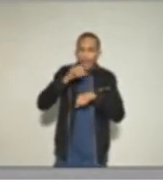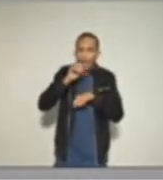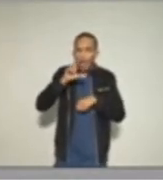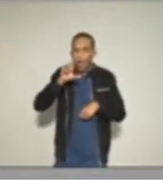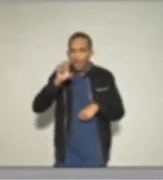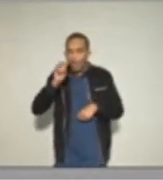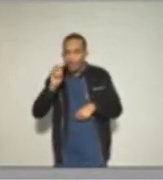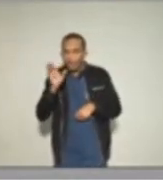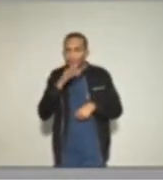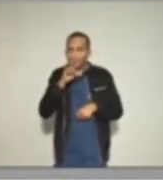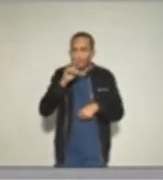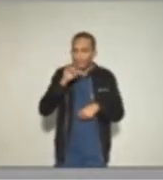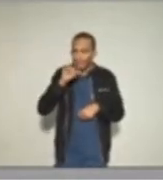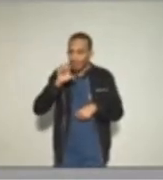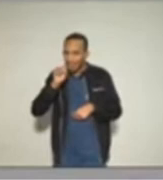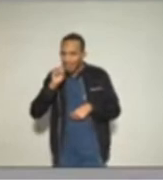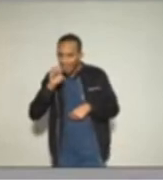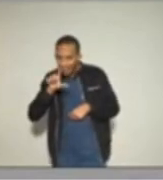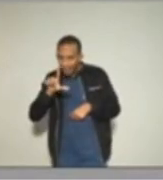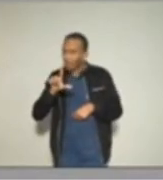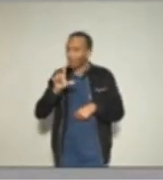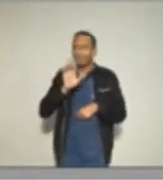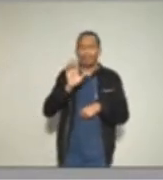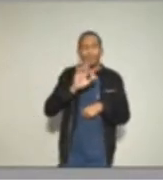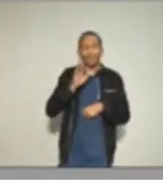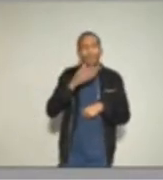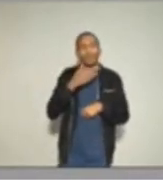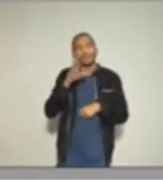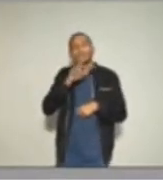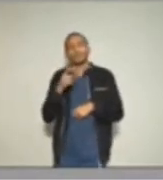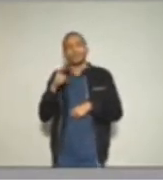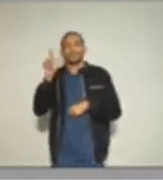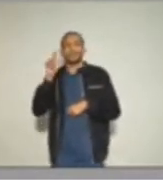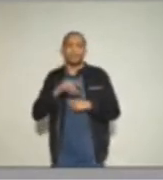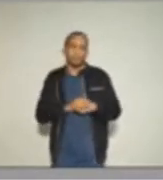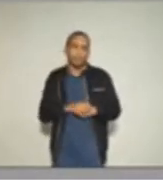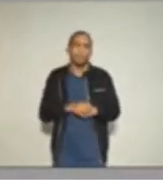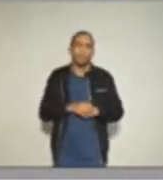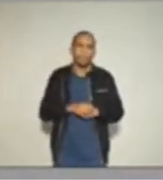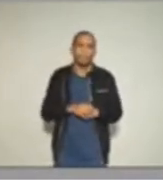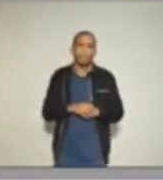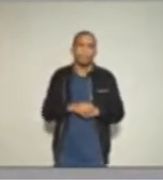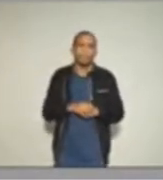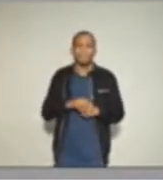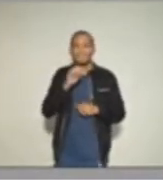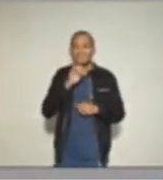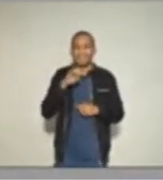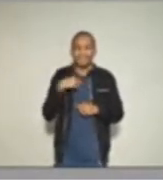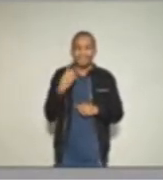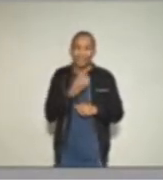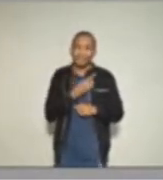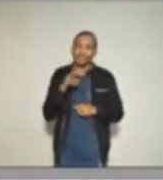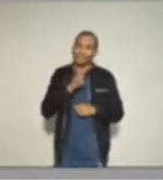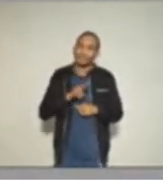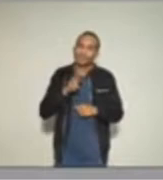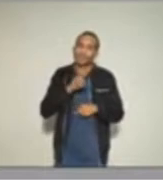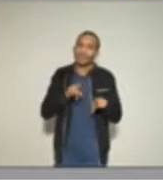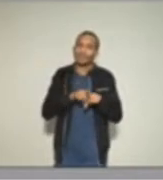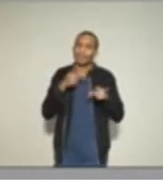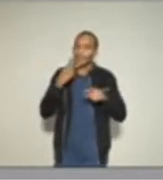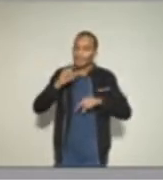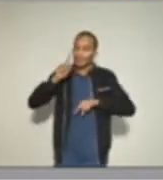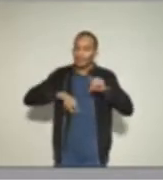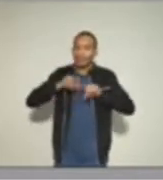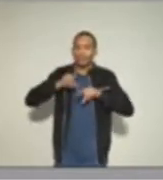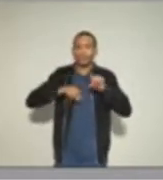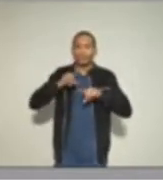emissão de gás carbônico na cidade são provenientes dos nossos veículos que circulam na cidade. Se a gente utilizar desse produto